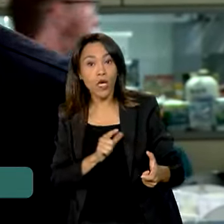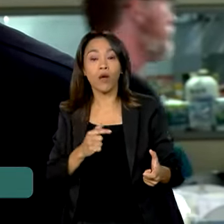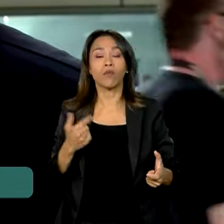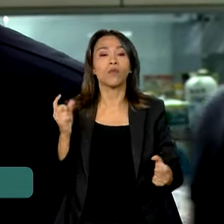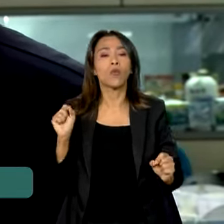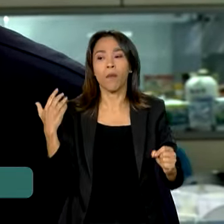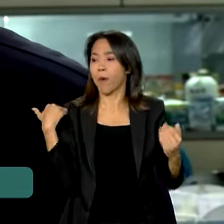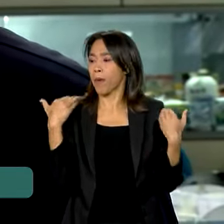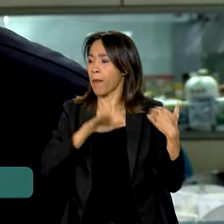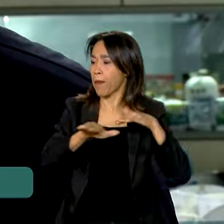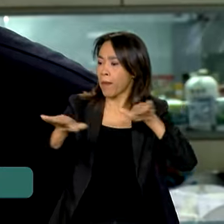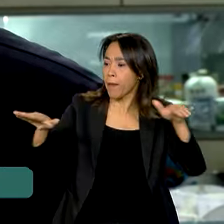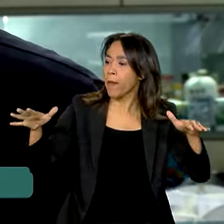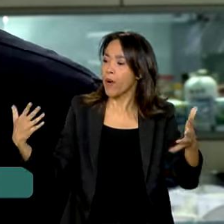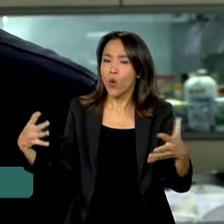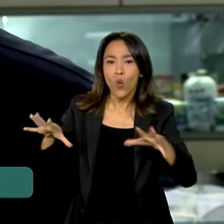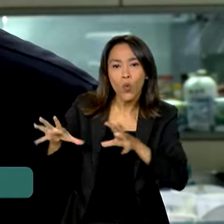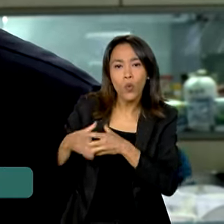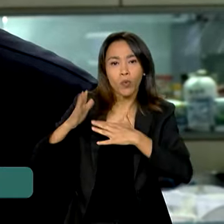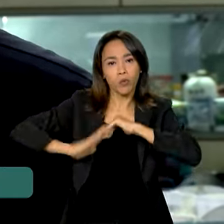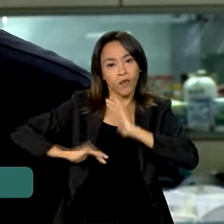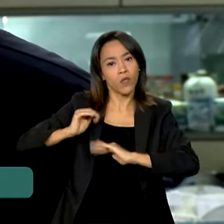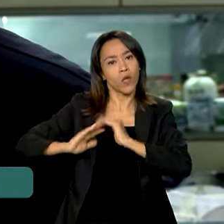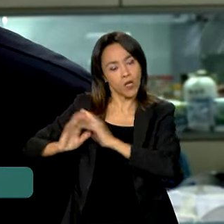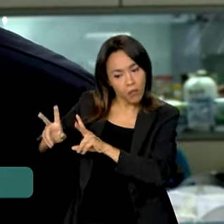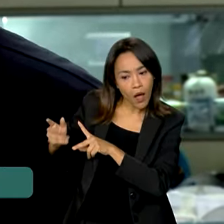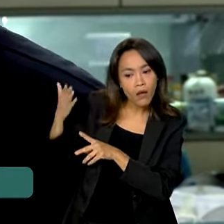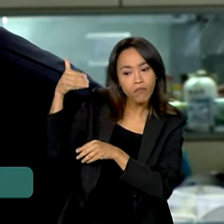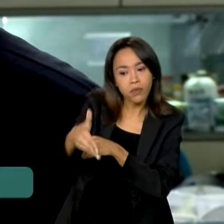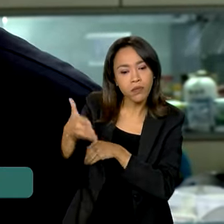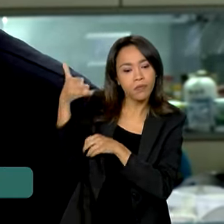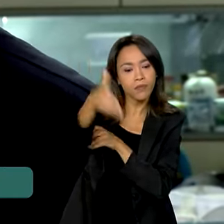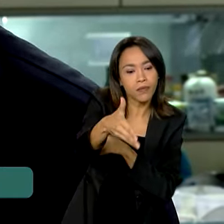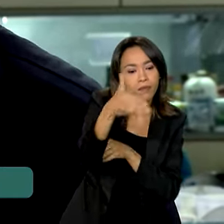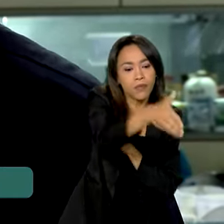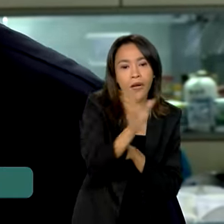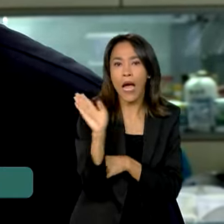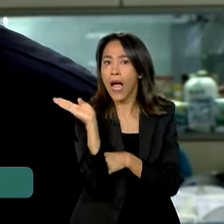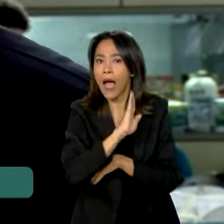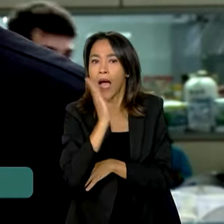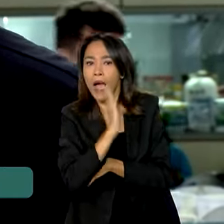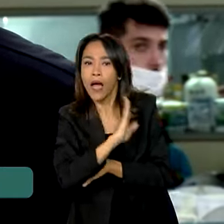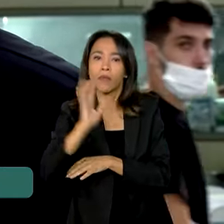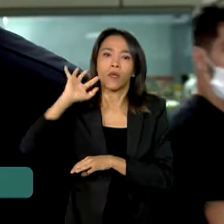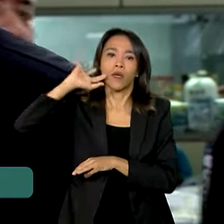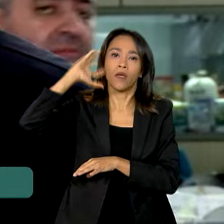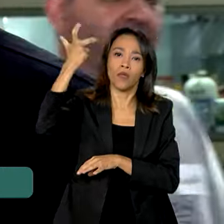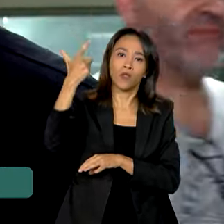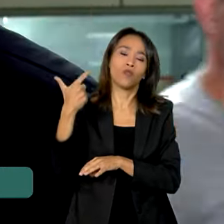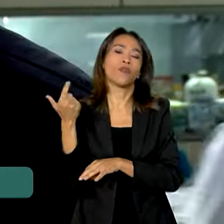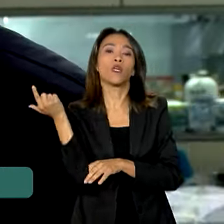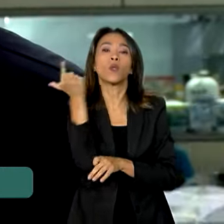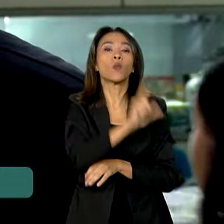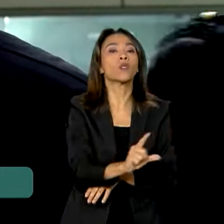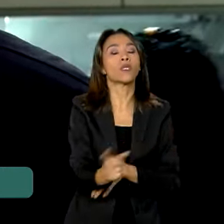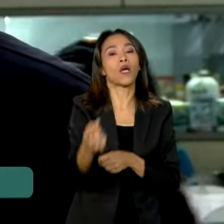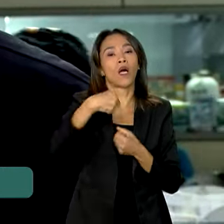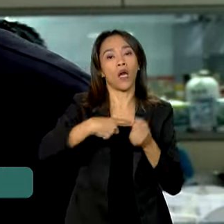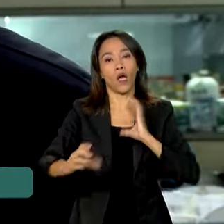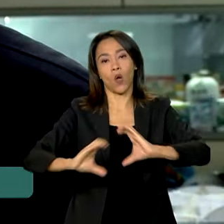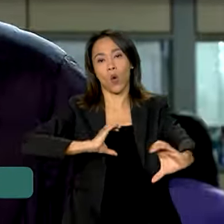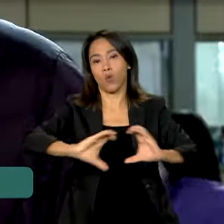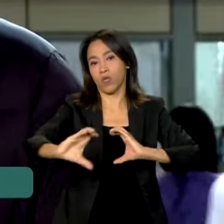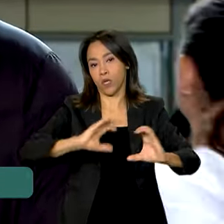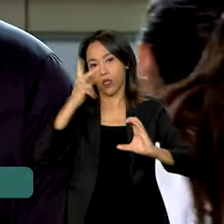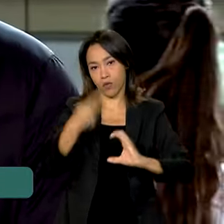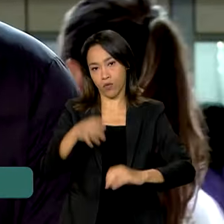mais, né, o nosso time e os nossos parceiros, para que a gente consiga, de forma mais rápida, trazer aqui e conectar está o máximo do cidadão